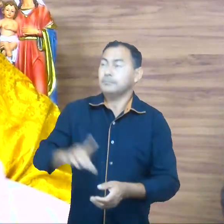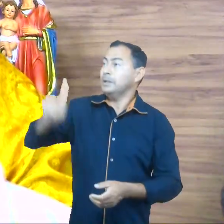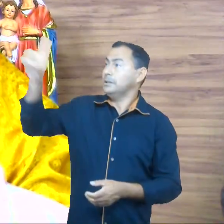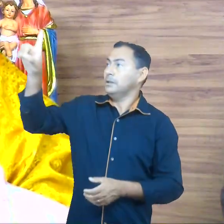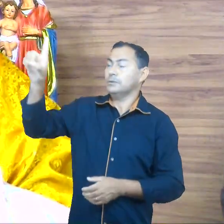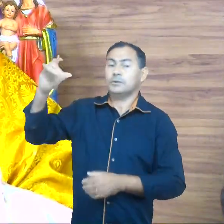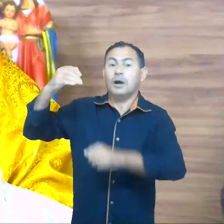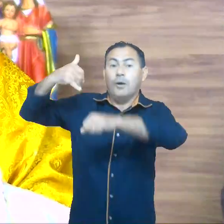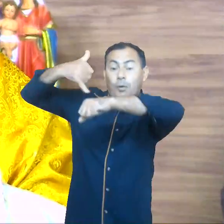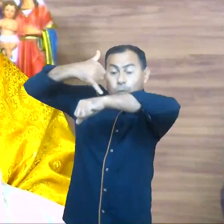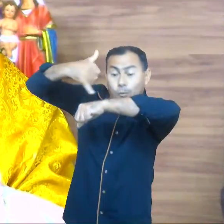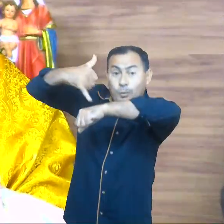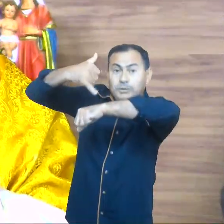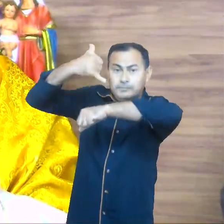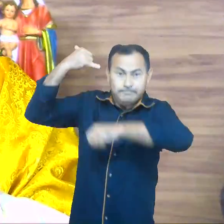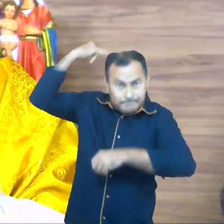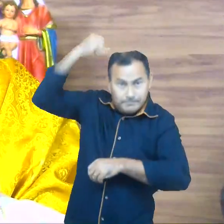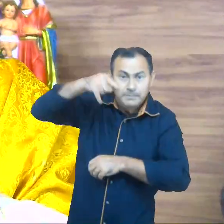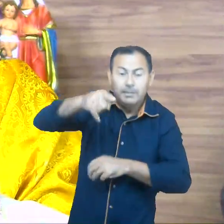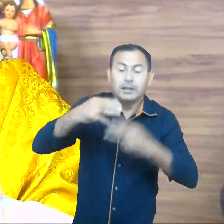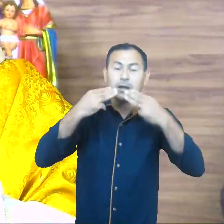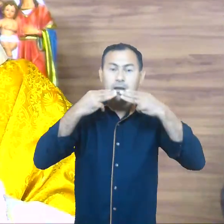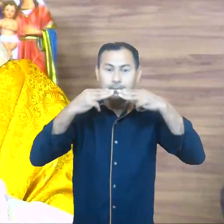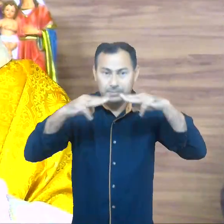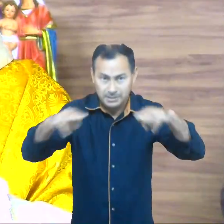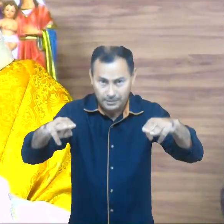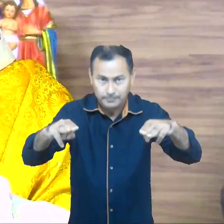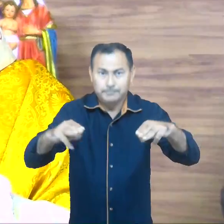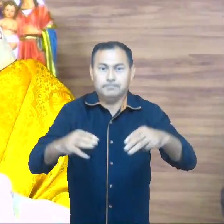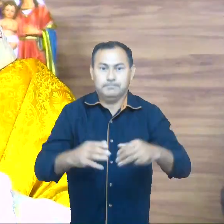te ungiu para aquela missão.